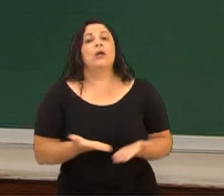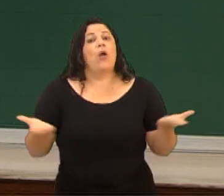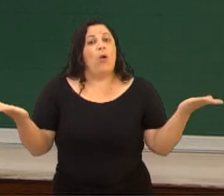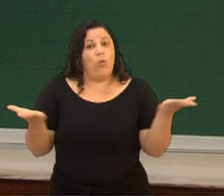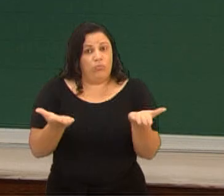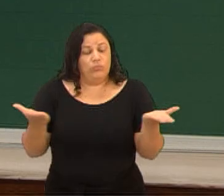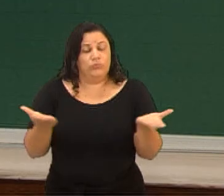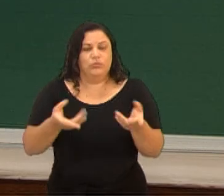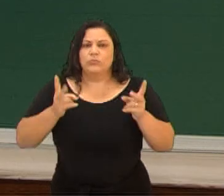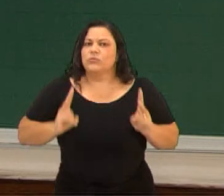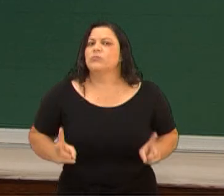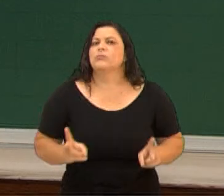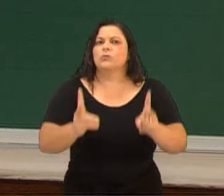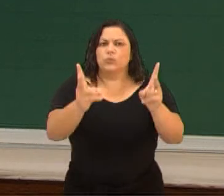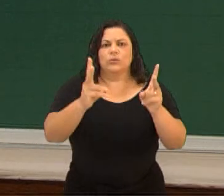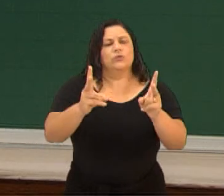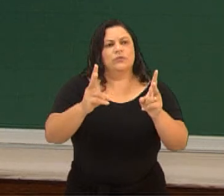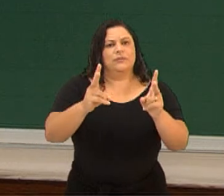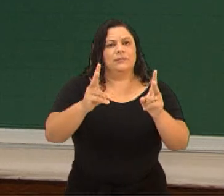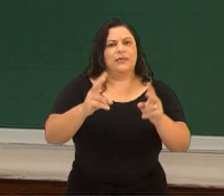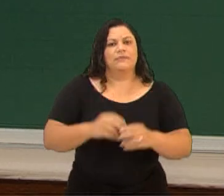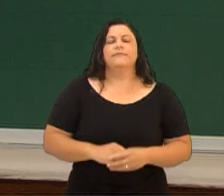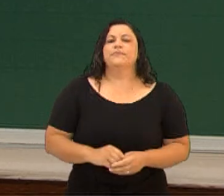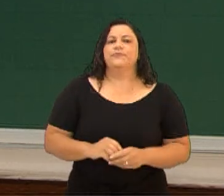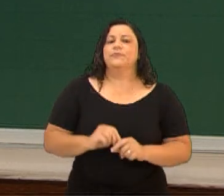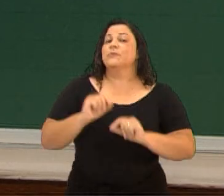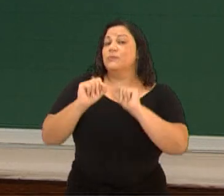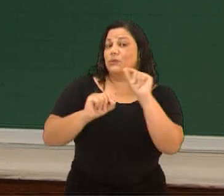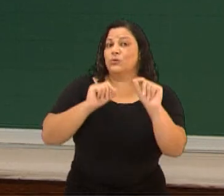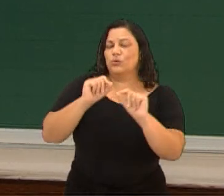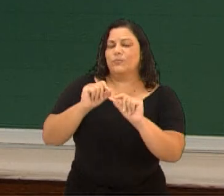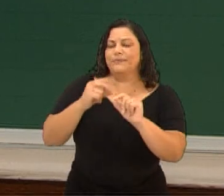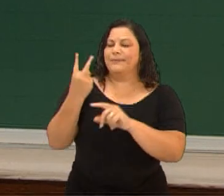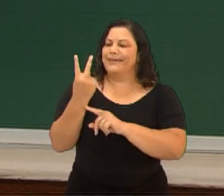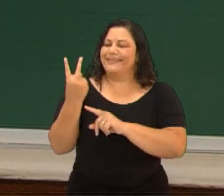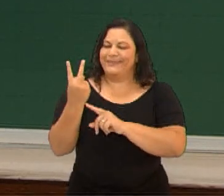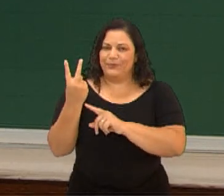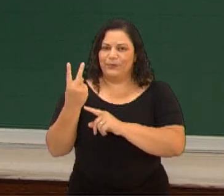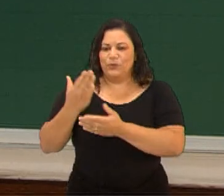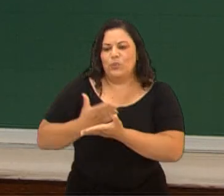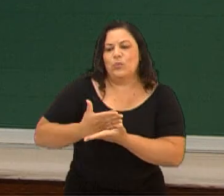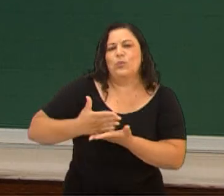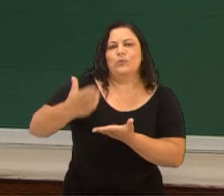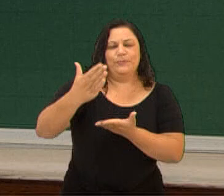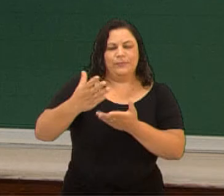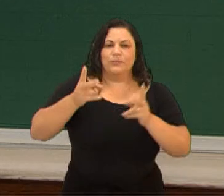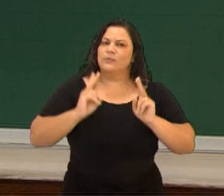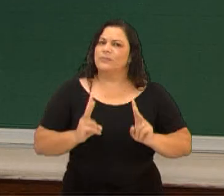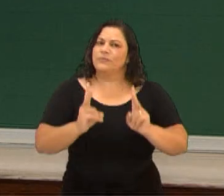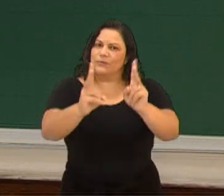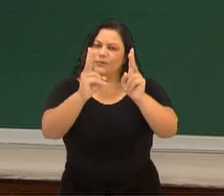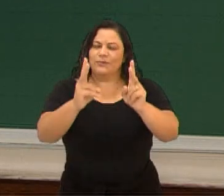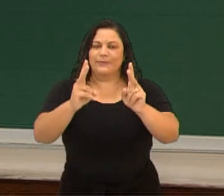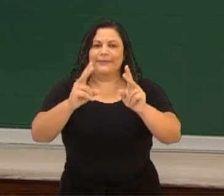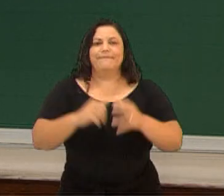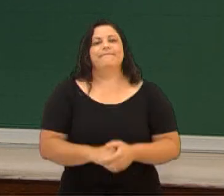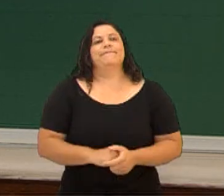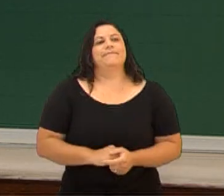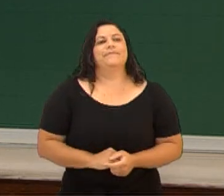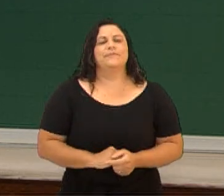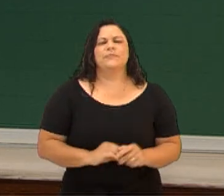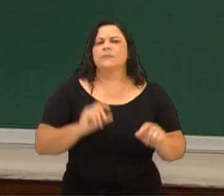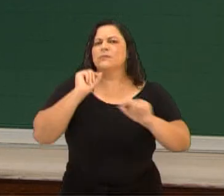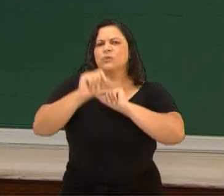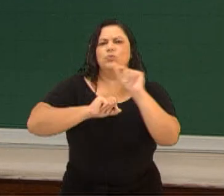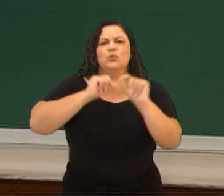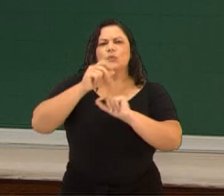vamos continuar com as situações e problemas dos polígonos, só que agora parte 2. Vamos aí trabalhar um pouquinho mais. Quais